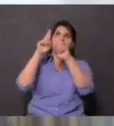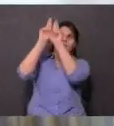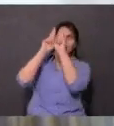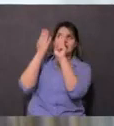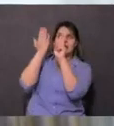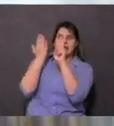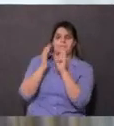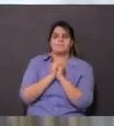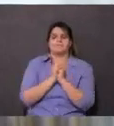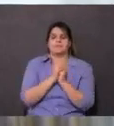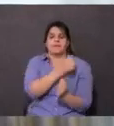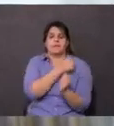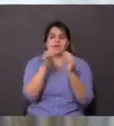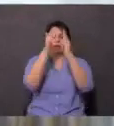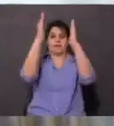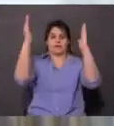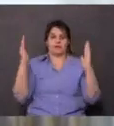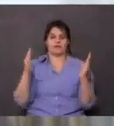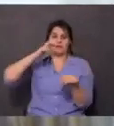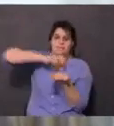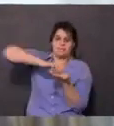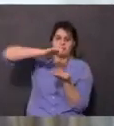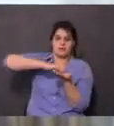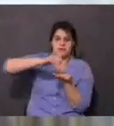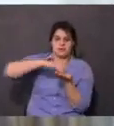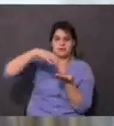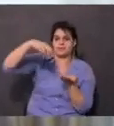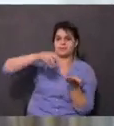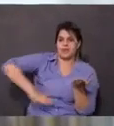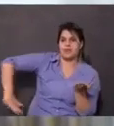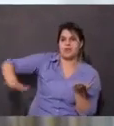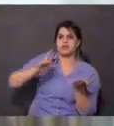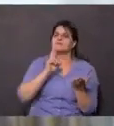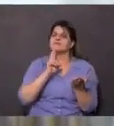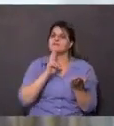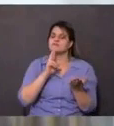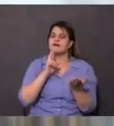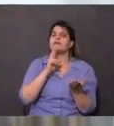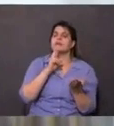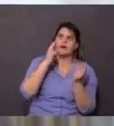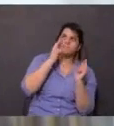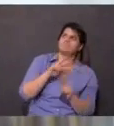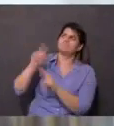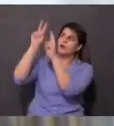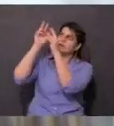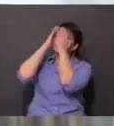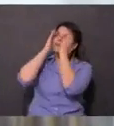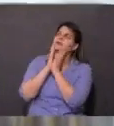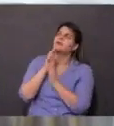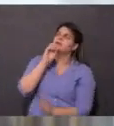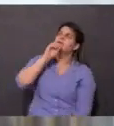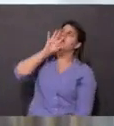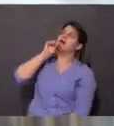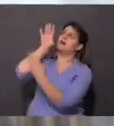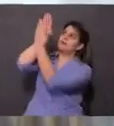A Igreja, peregrina nesta terra, encontra na Virgem Maria a inspiração e o